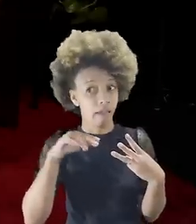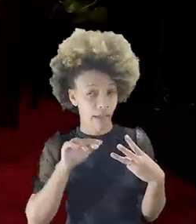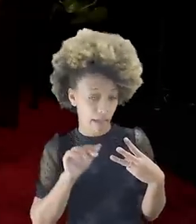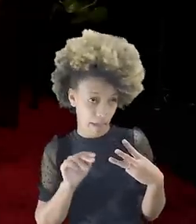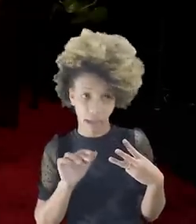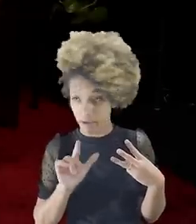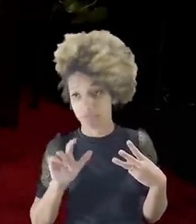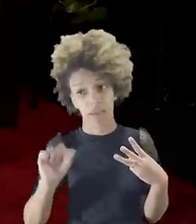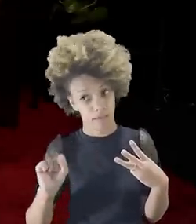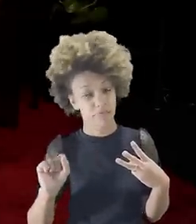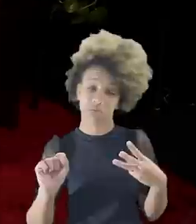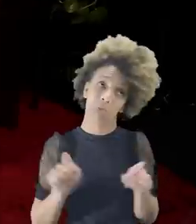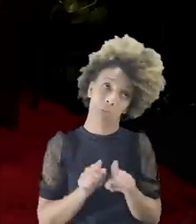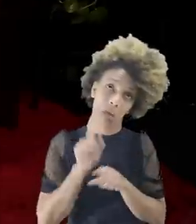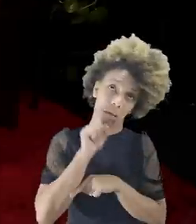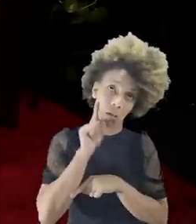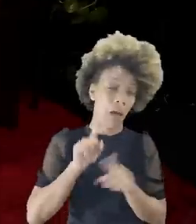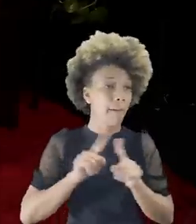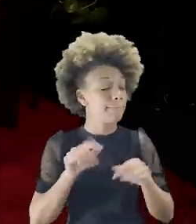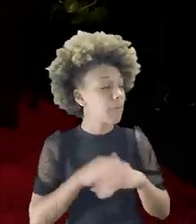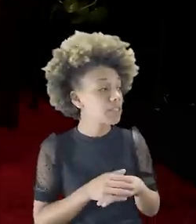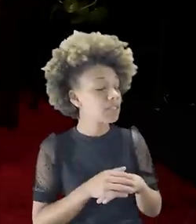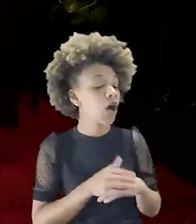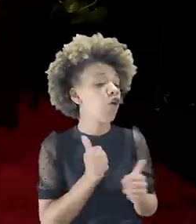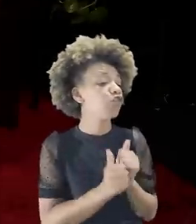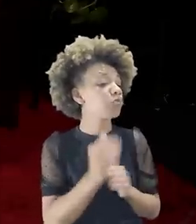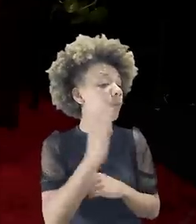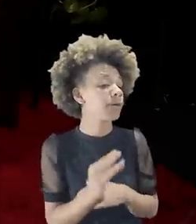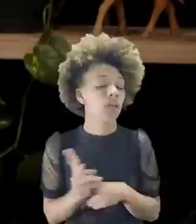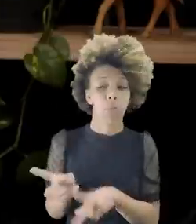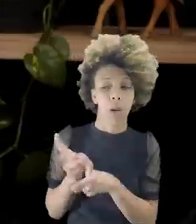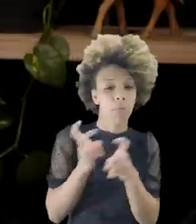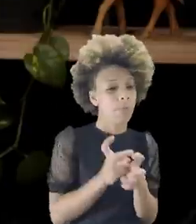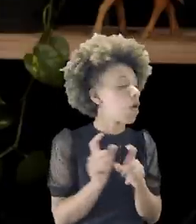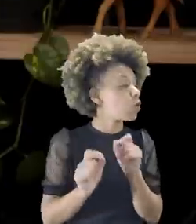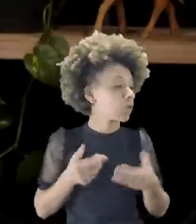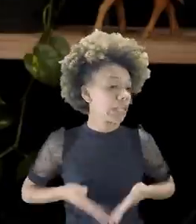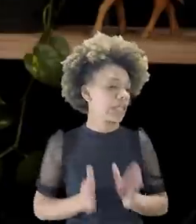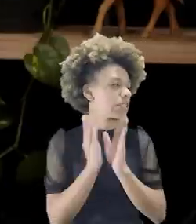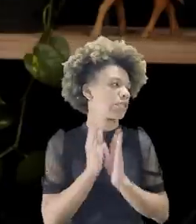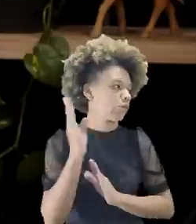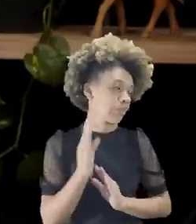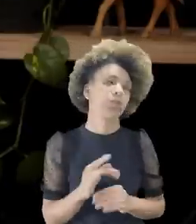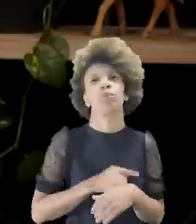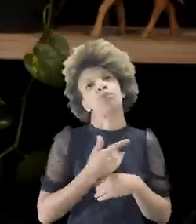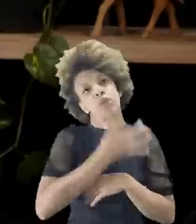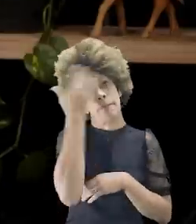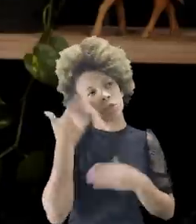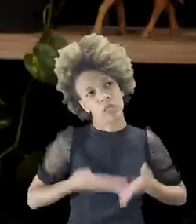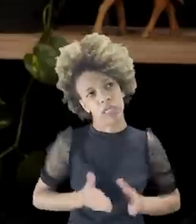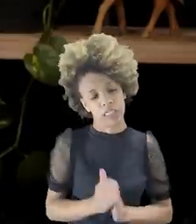o futebol nos Estados Unidos e aí a o futebol brasileiro tá pegando então o refugo do que nasceu no Brasil que é o cara que